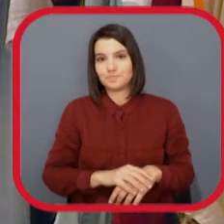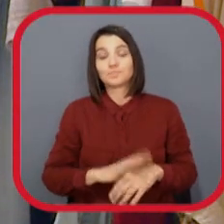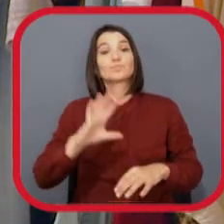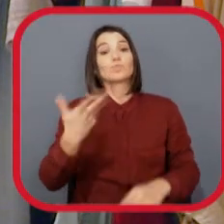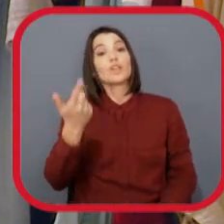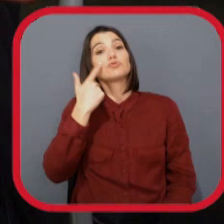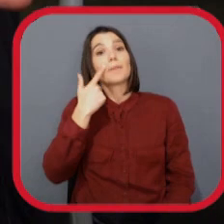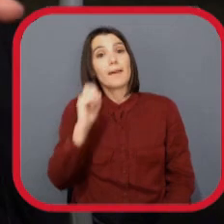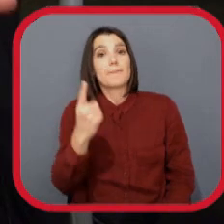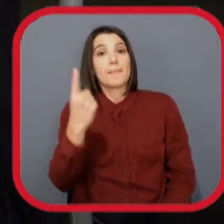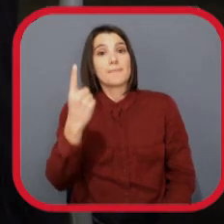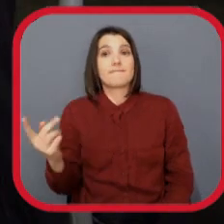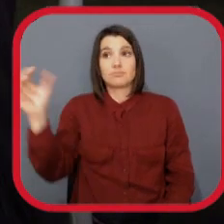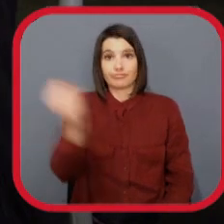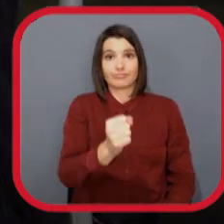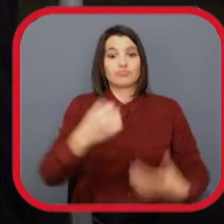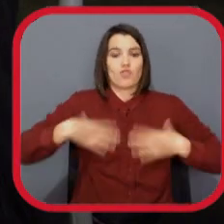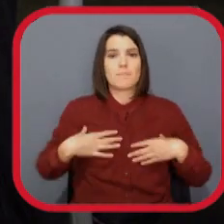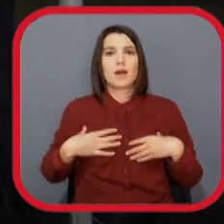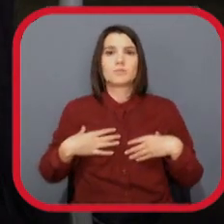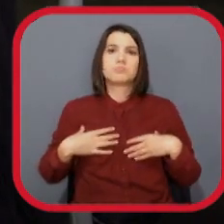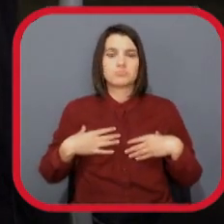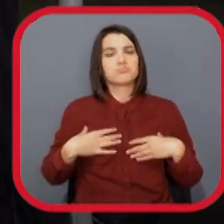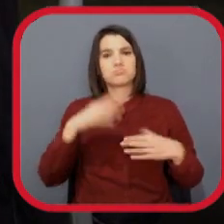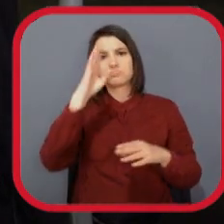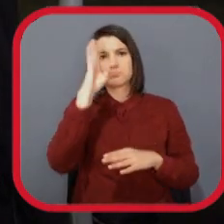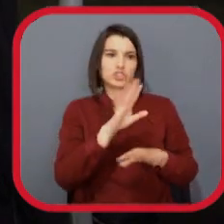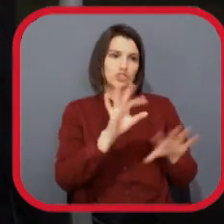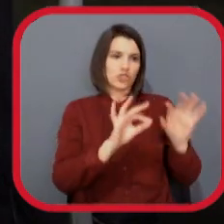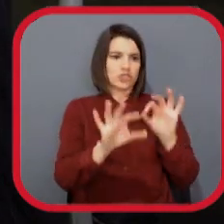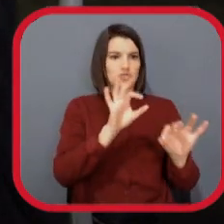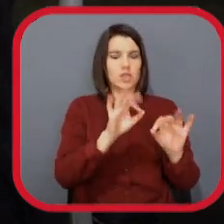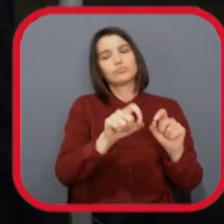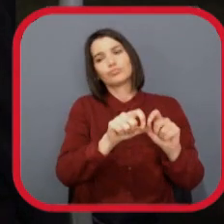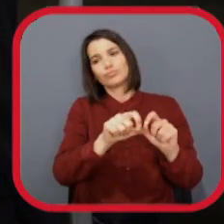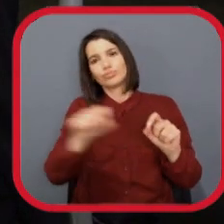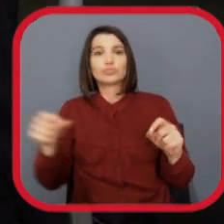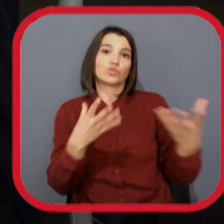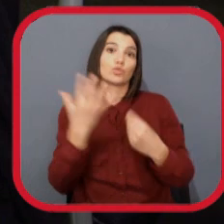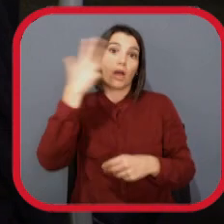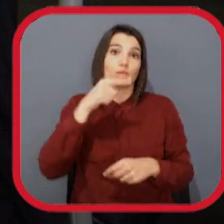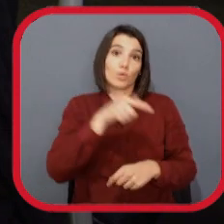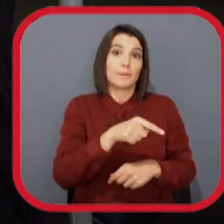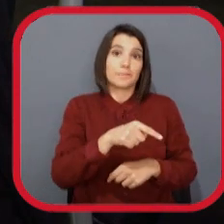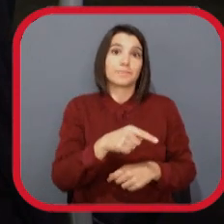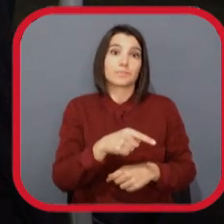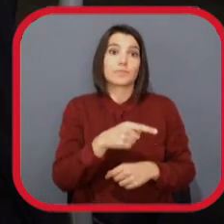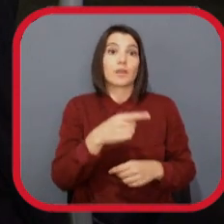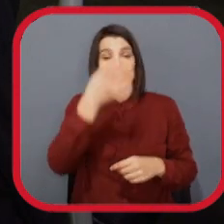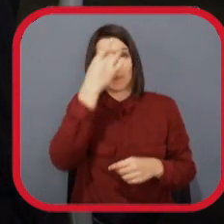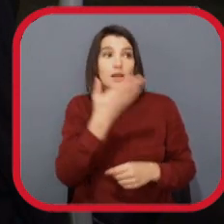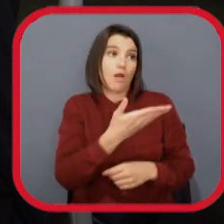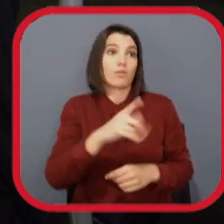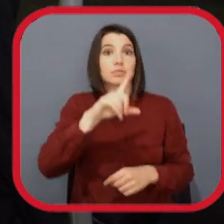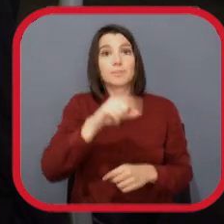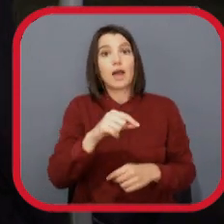as primeiras provas de roupa, escolhemos normalmente um caminho a seguir. E com o próprio ator também, porque o ator tem muito a